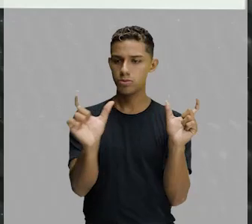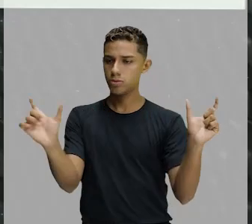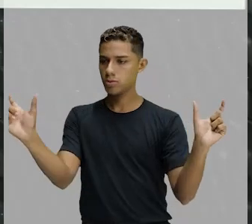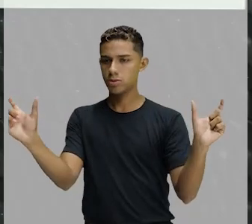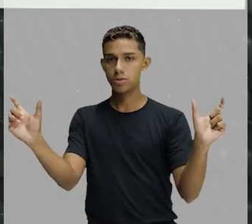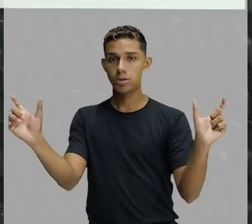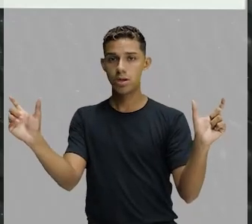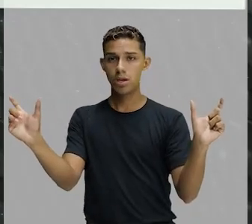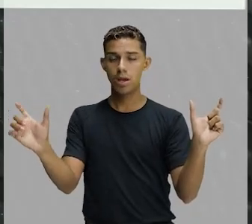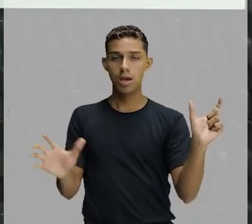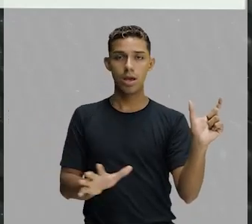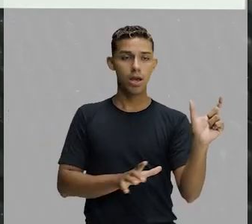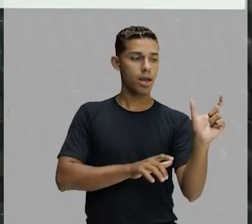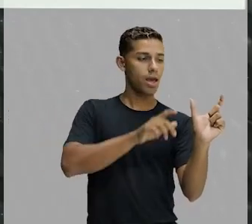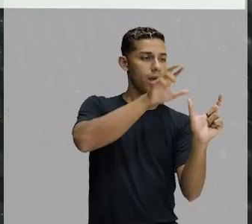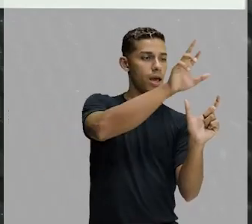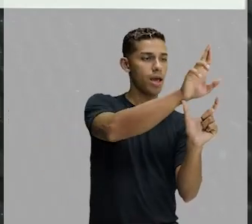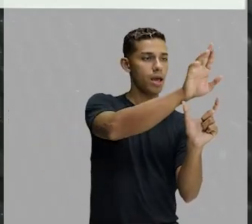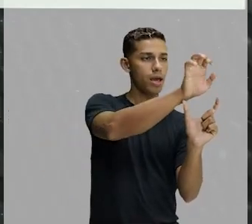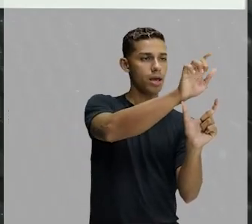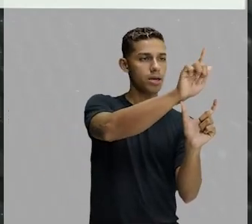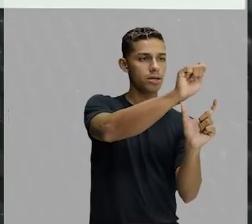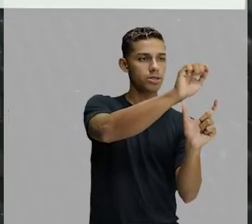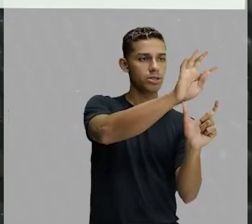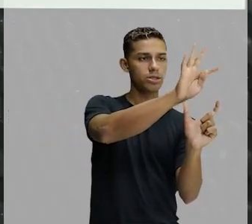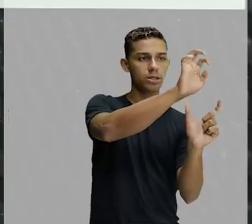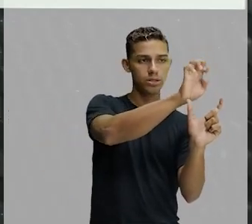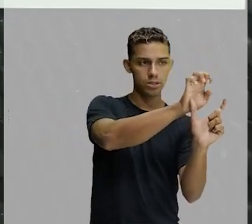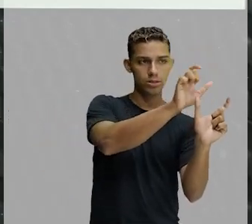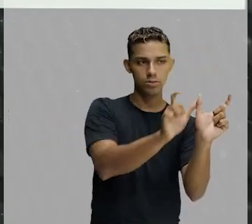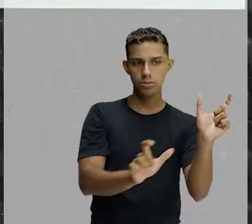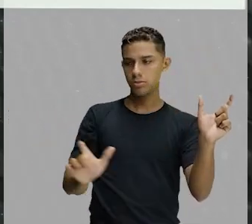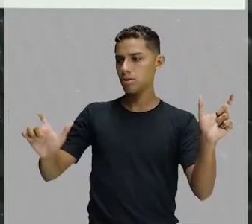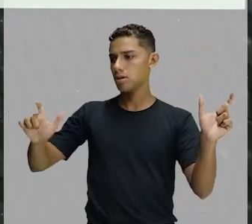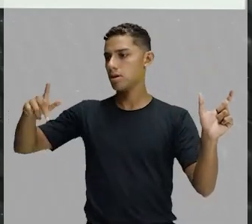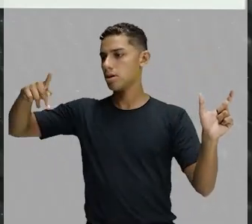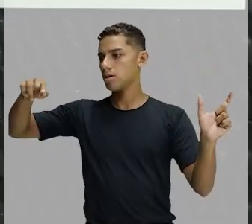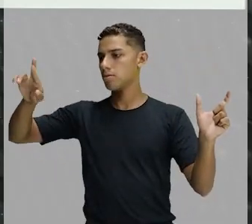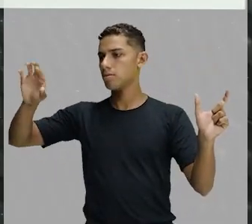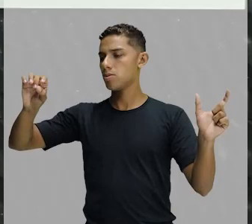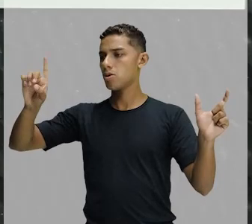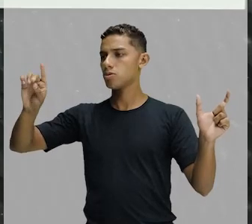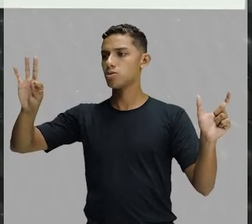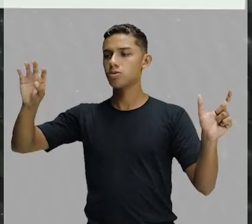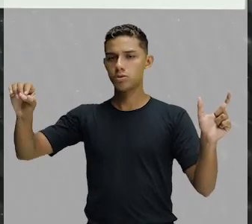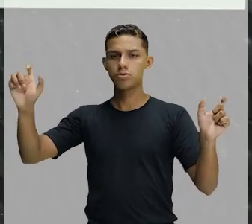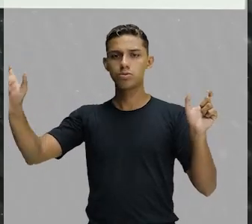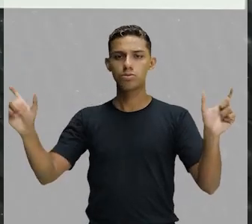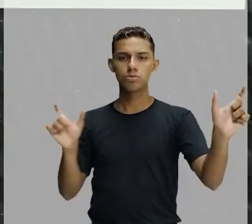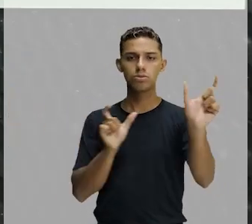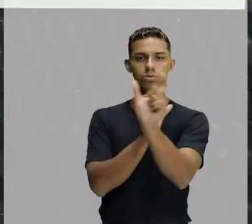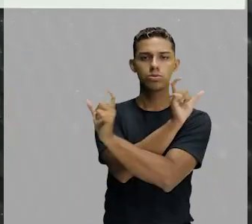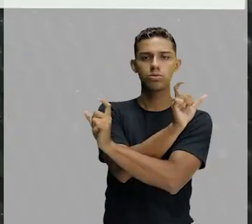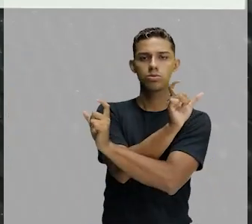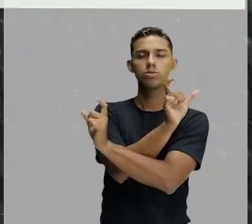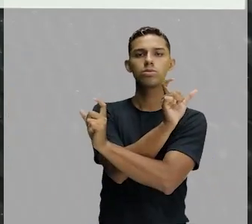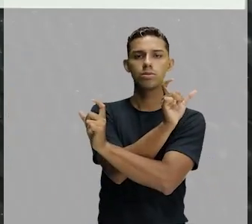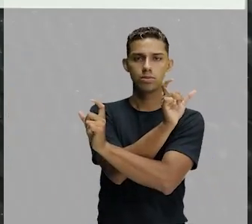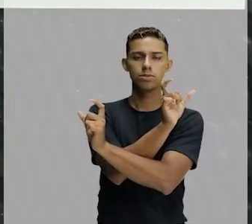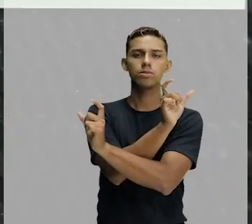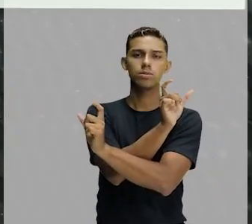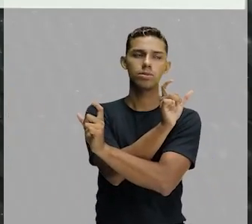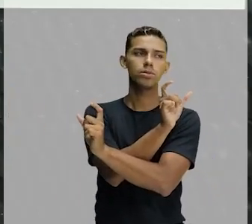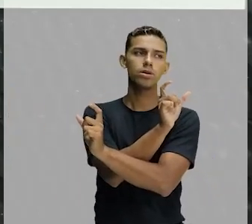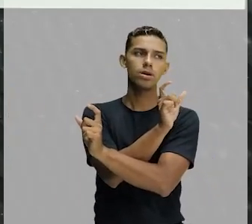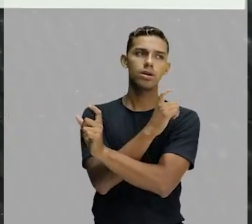vira reagente na reação de respiração. Aí, lá na respiração, esse oxigênio ele quebra a glicose, e aí